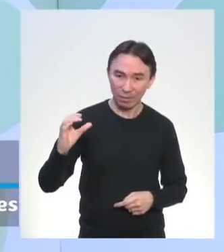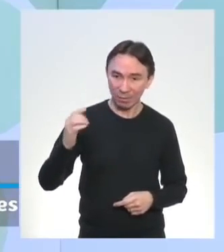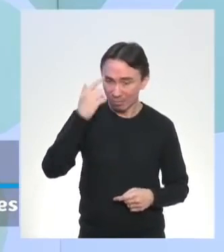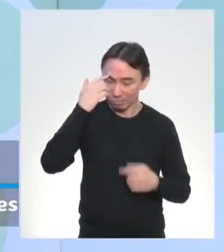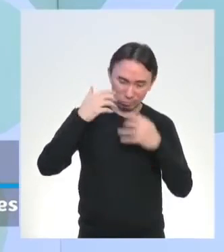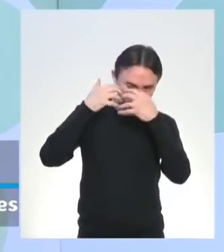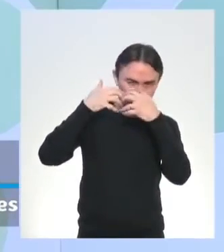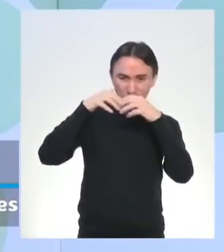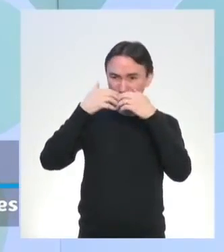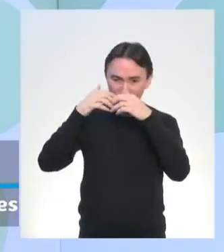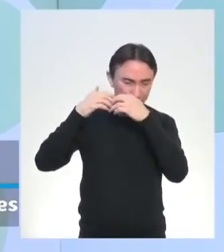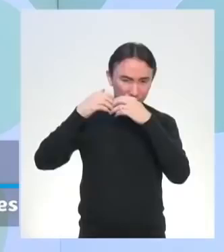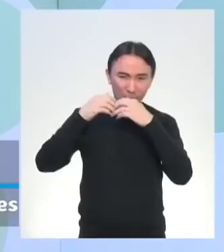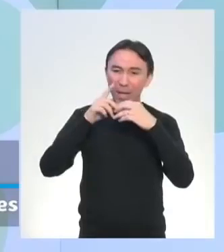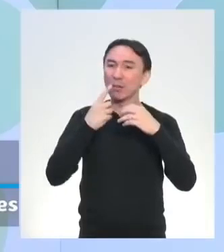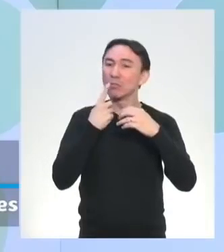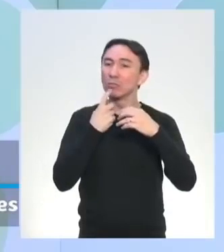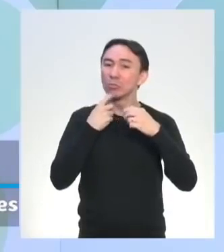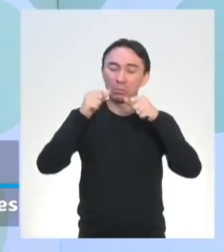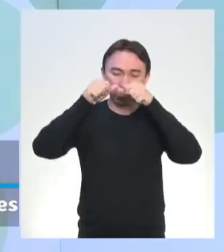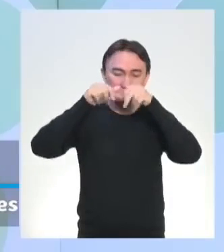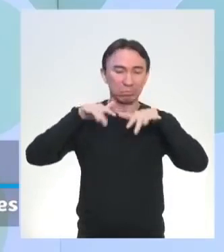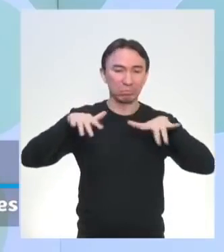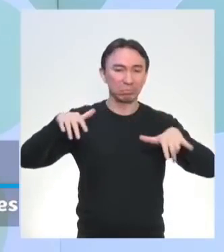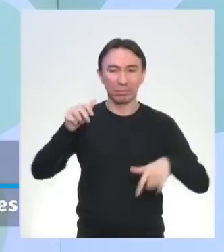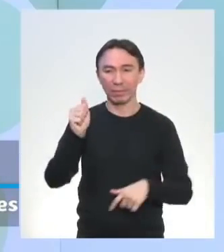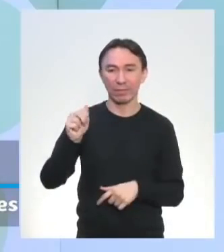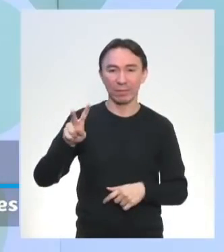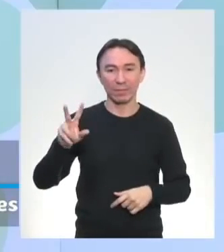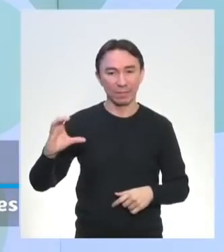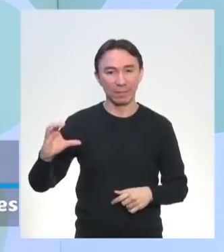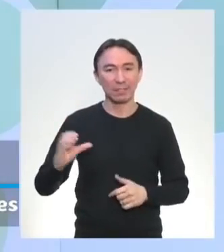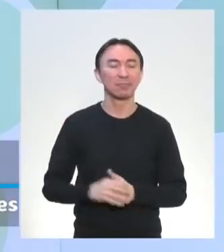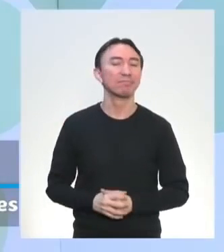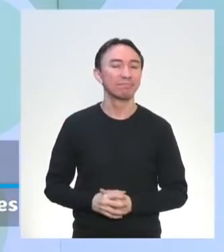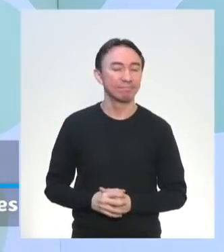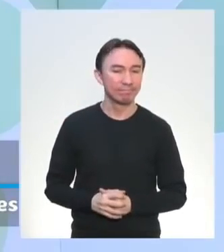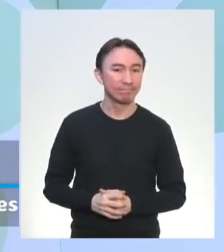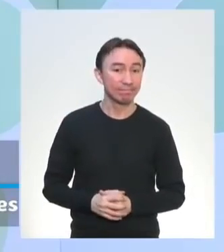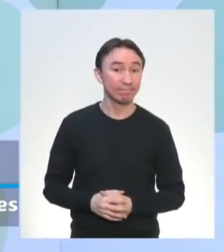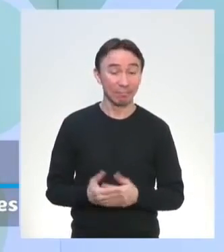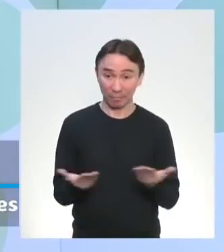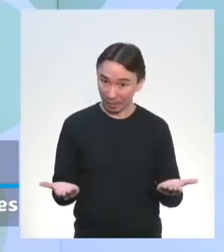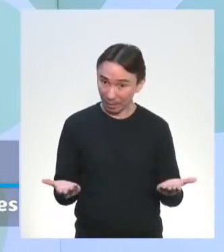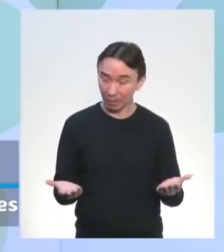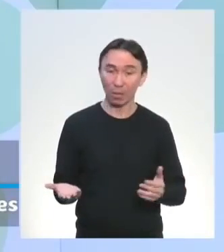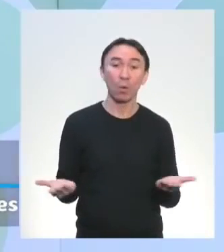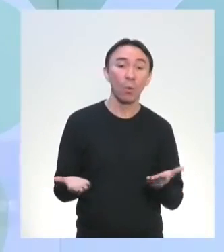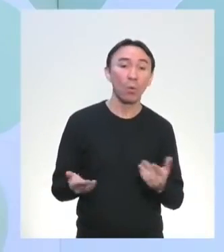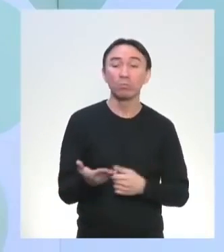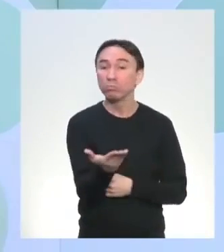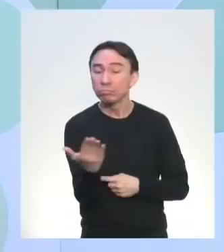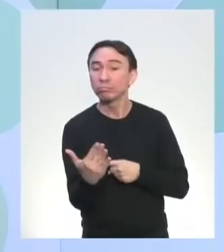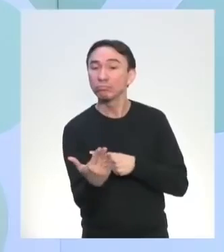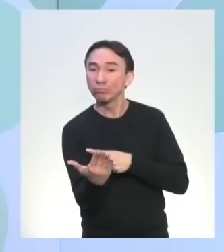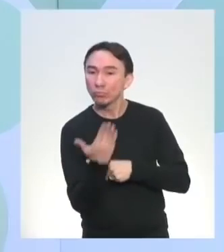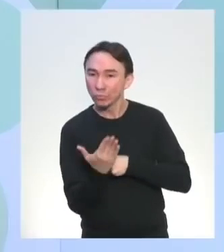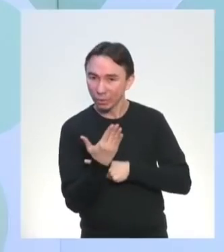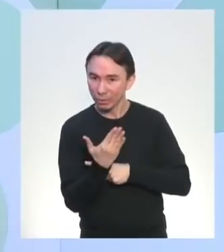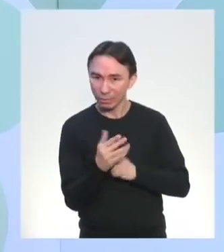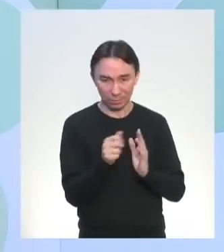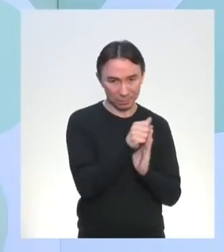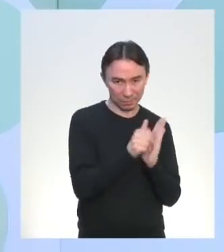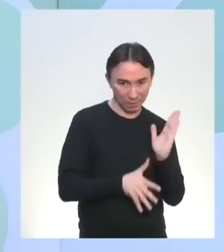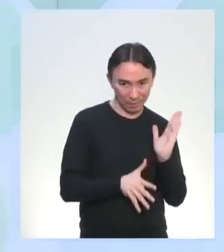escritas de se fazer notícia, fora aquela que foi o vídeo. Então, agora eu preciso de vocês, do auxílio de vocês, para a gente poder fazer a